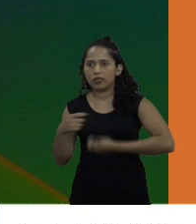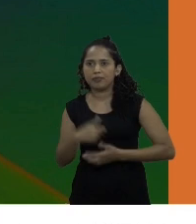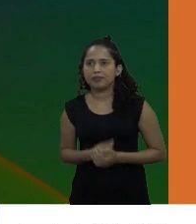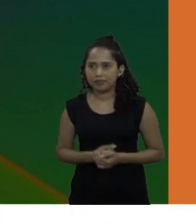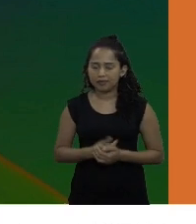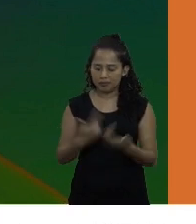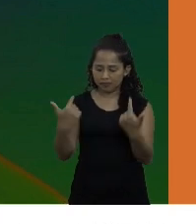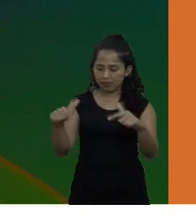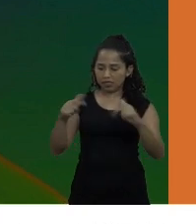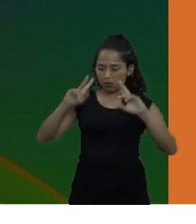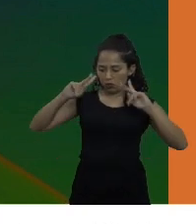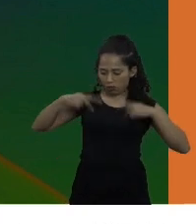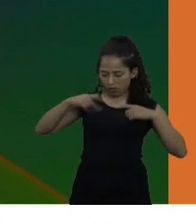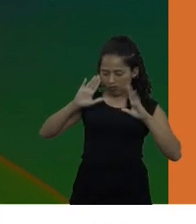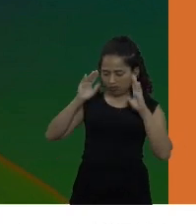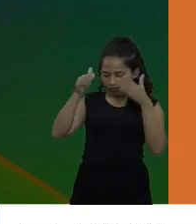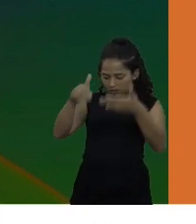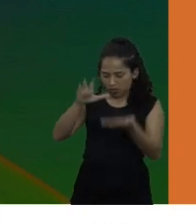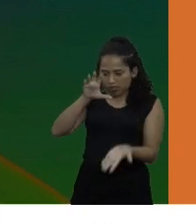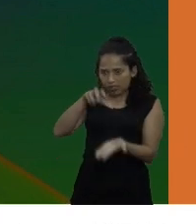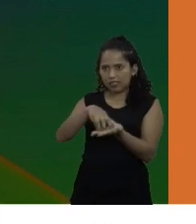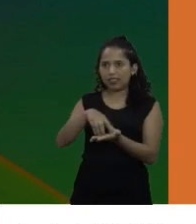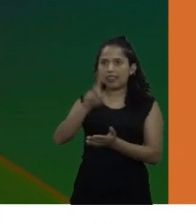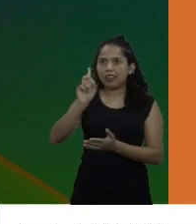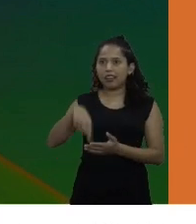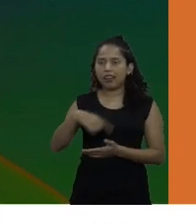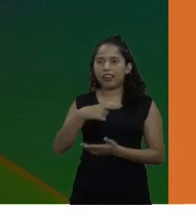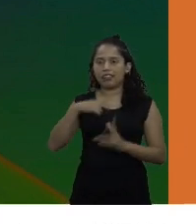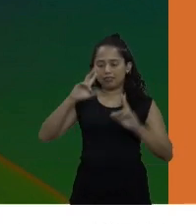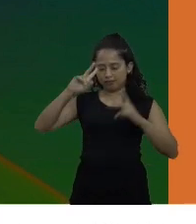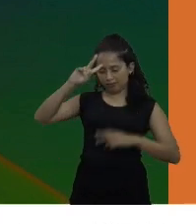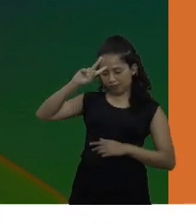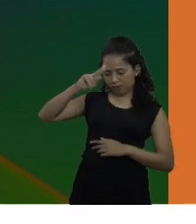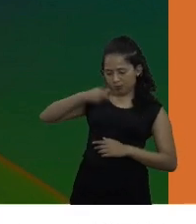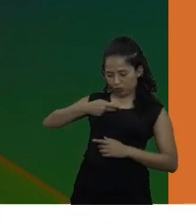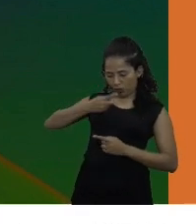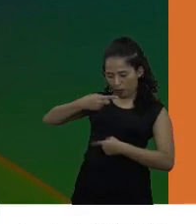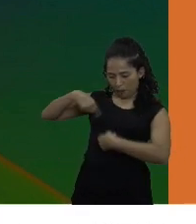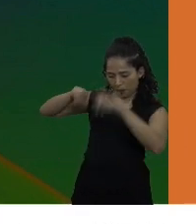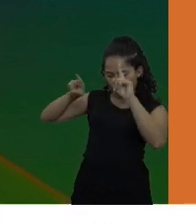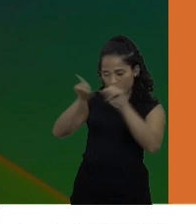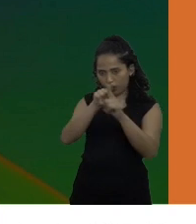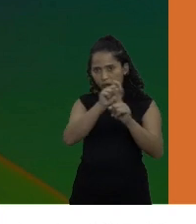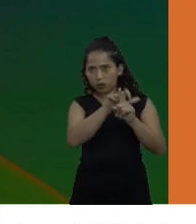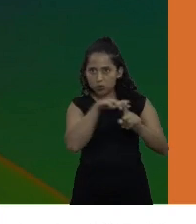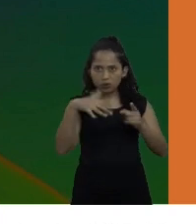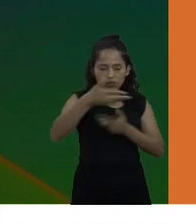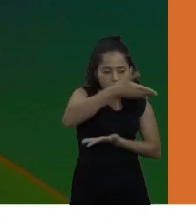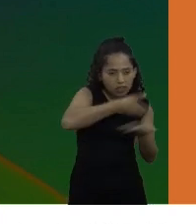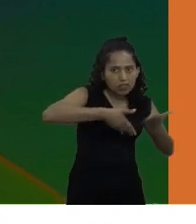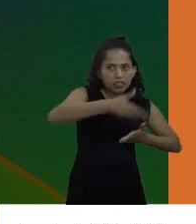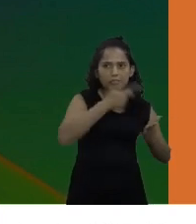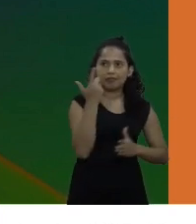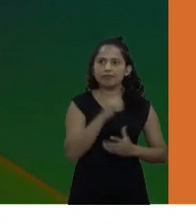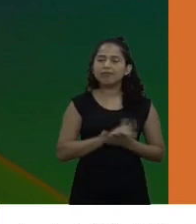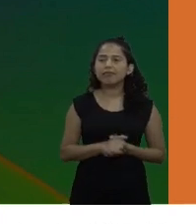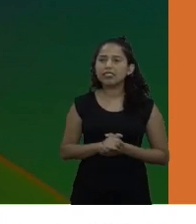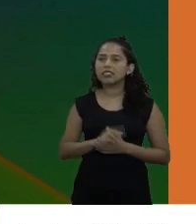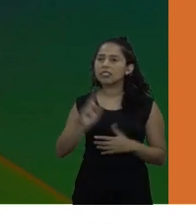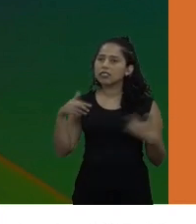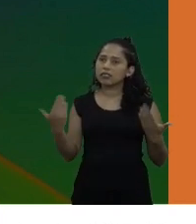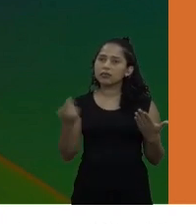Trabalho é uma atividade humana central, crítica para a autorrealização e coesão social. Então, quando a gente está